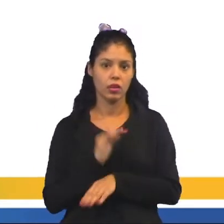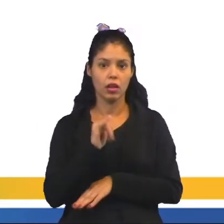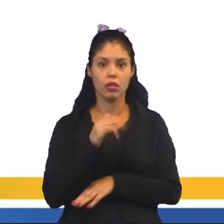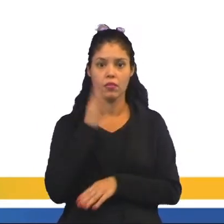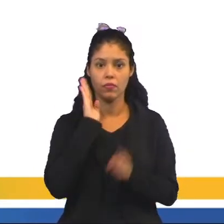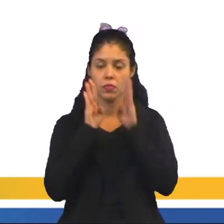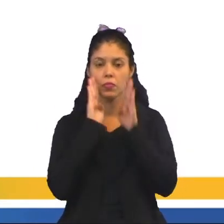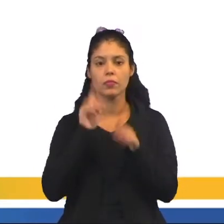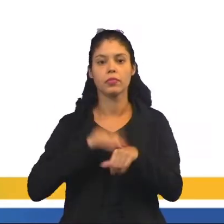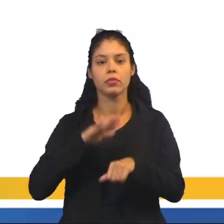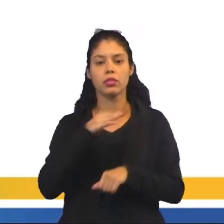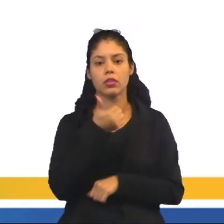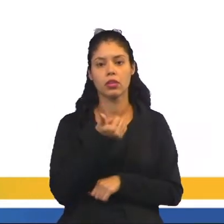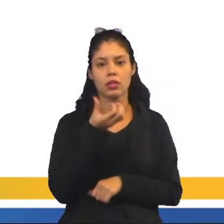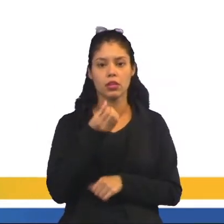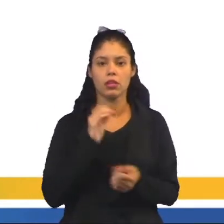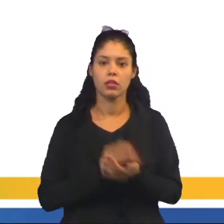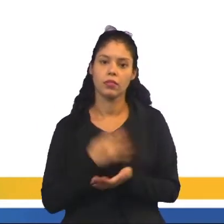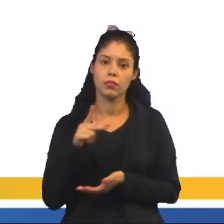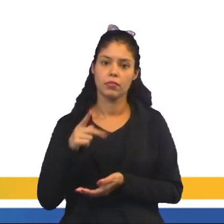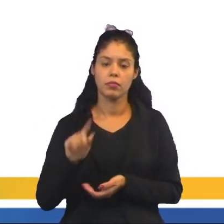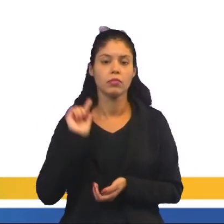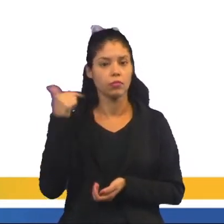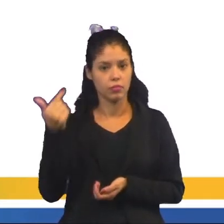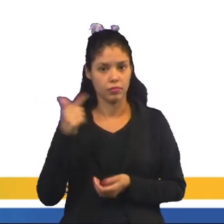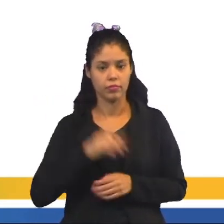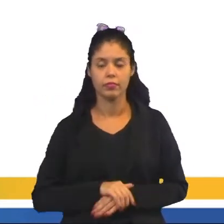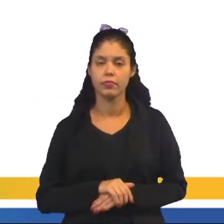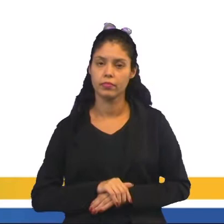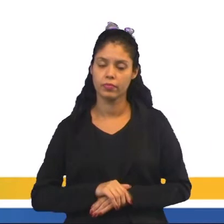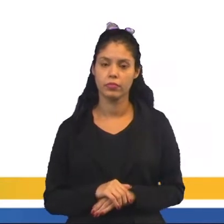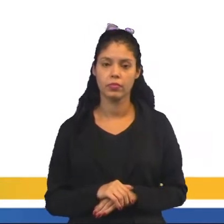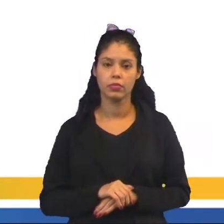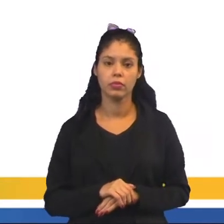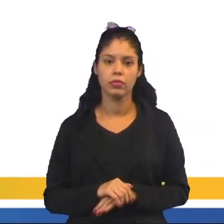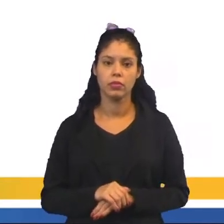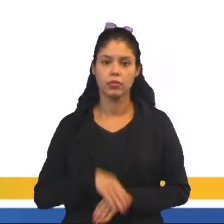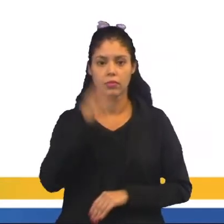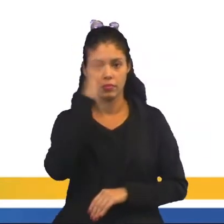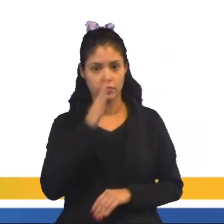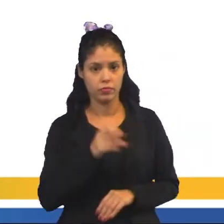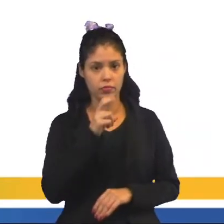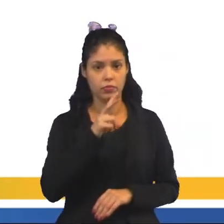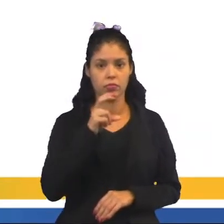Facebook, mas 16% delas estão lá. No Brasil,